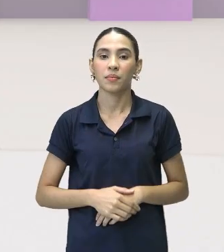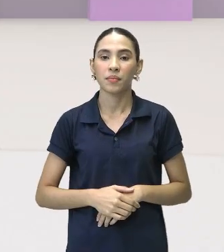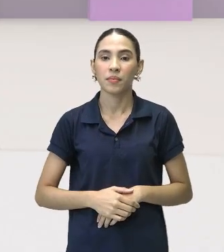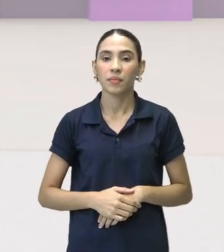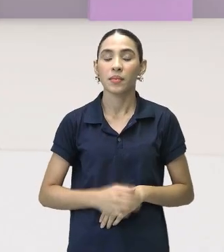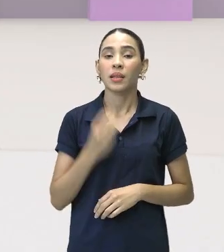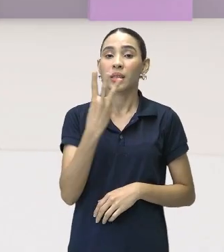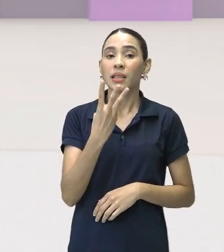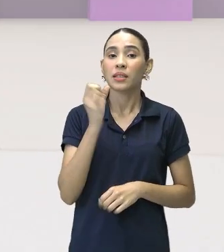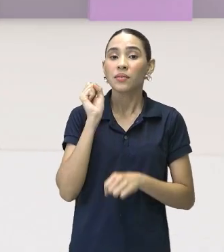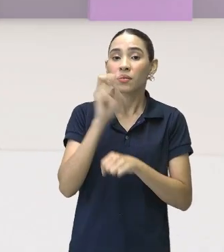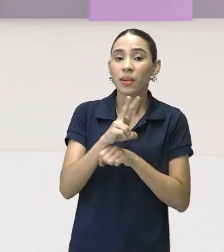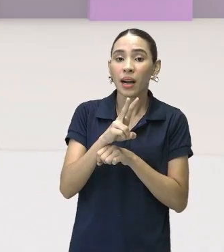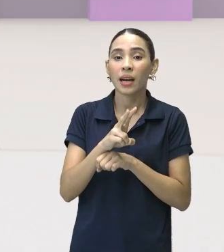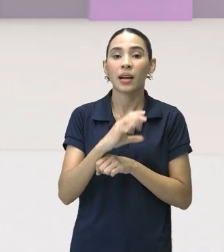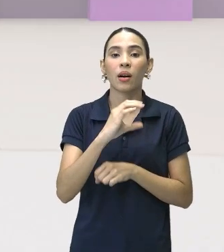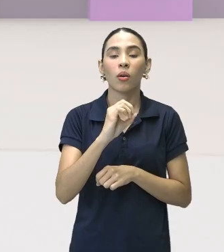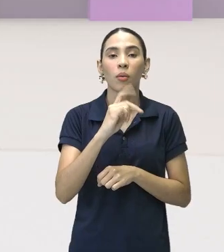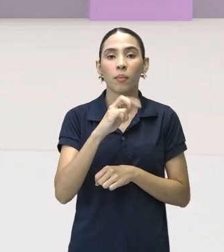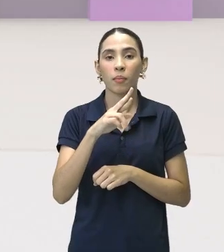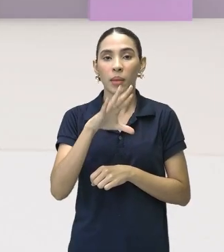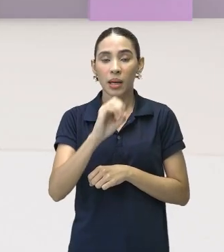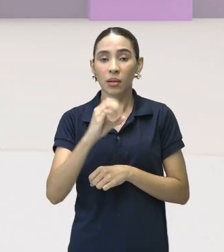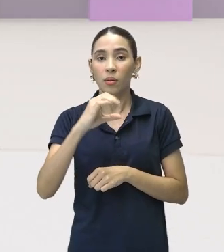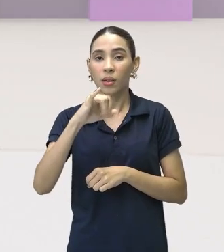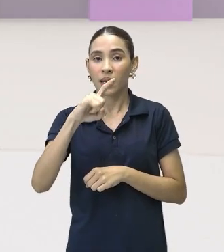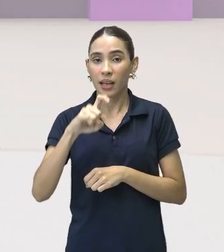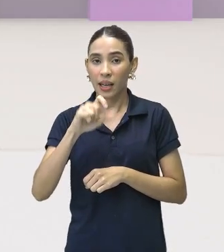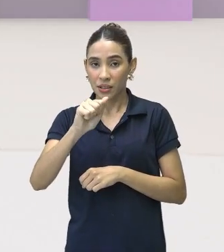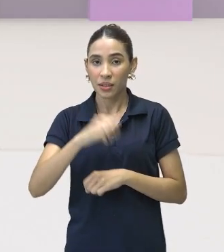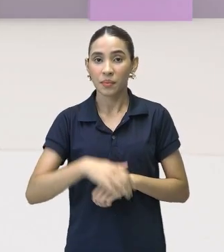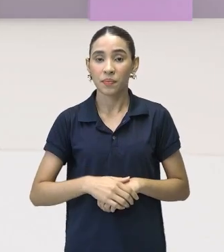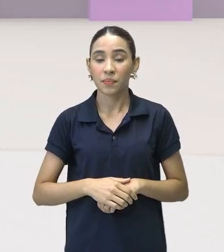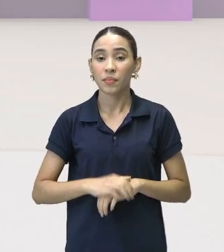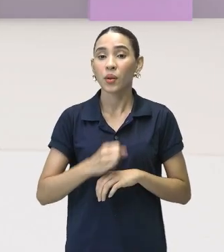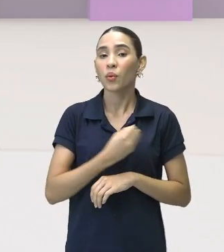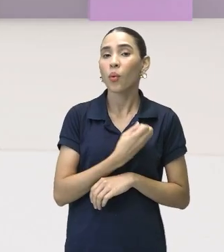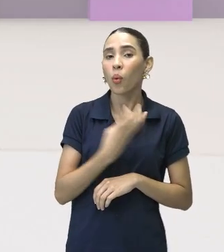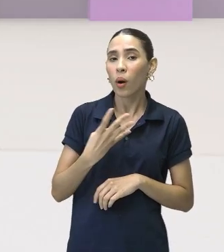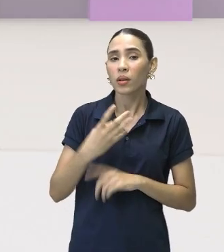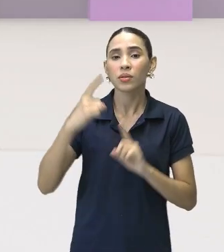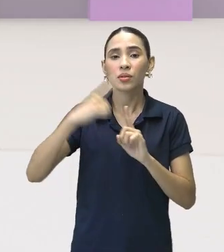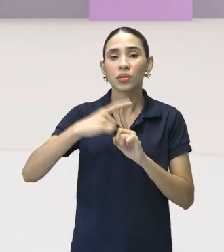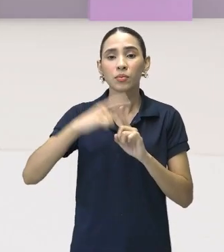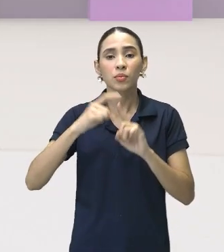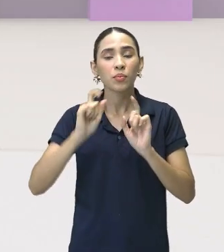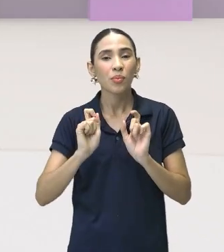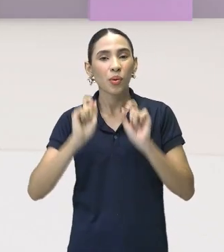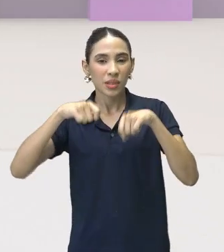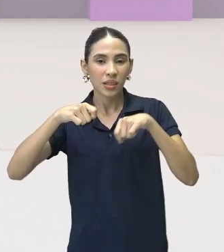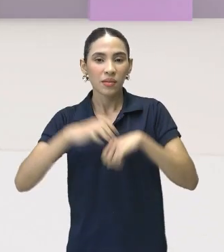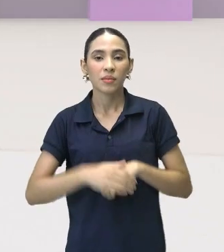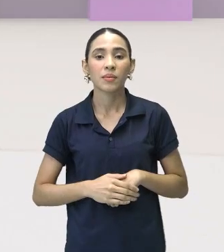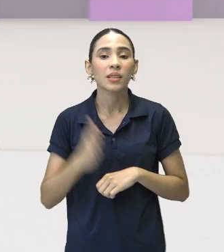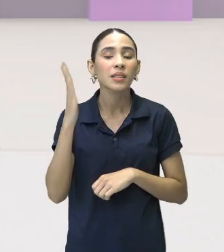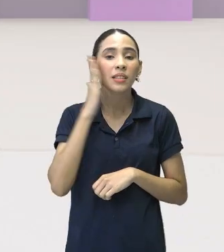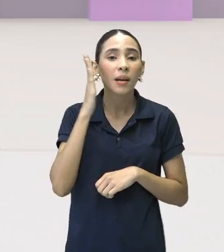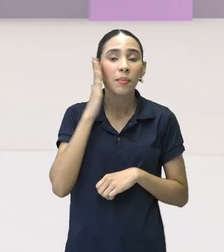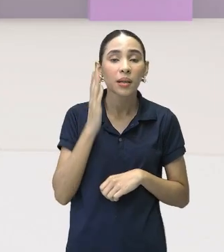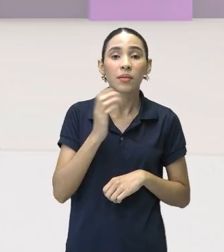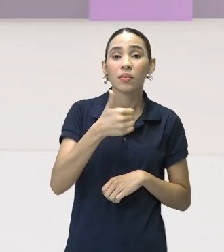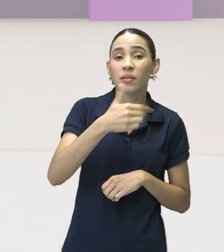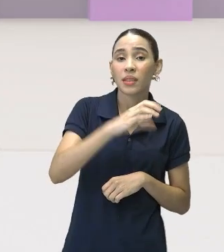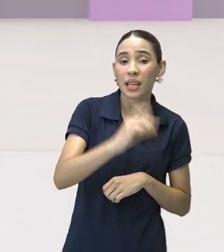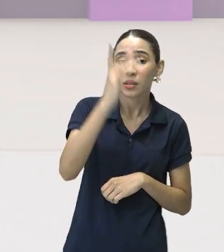3 vagas para operador de caixa. Quantas são as formações possíveis, sabendo que